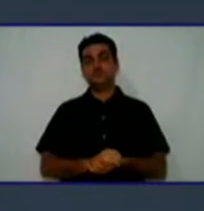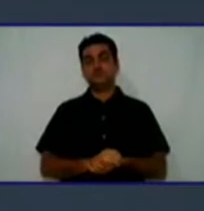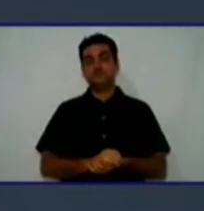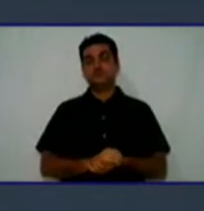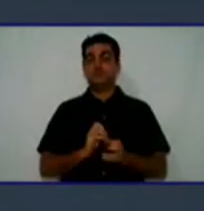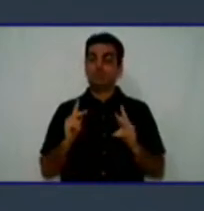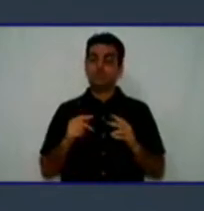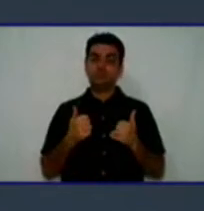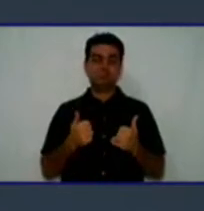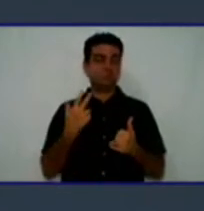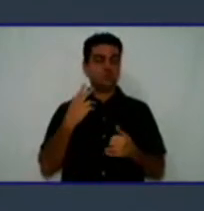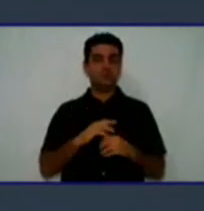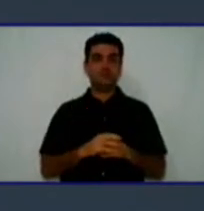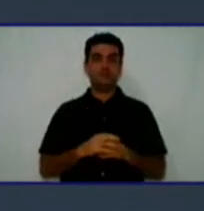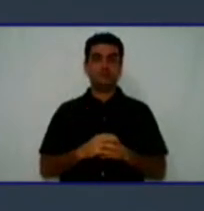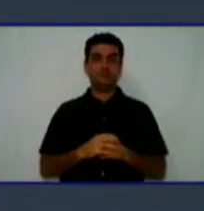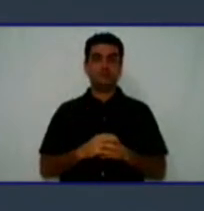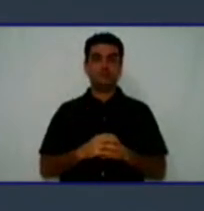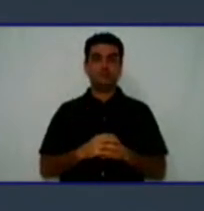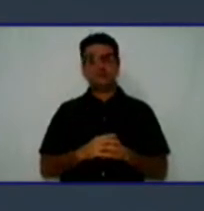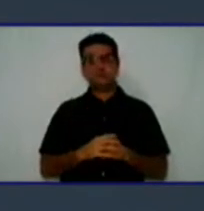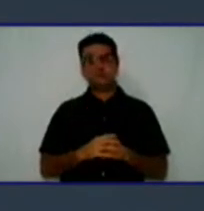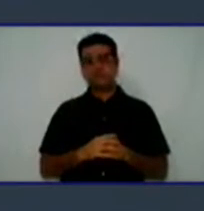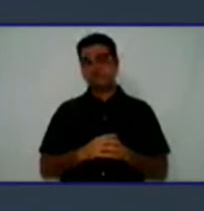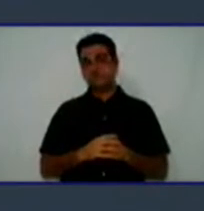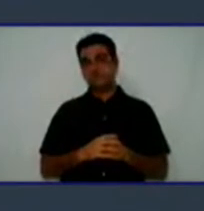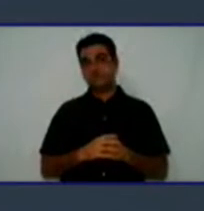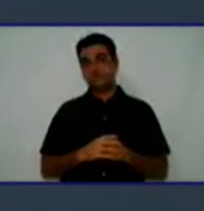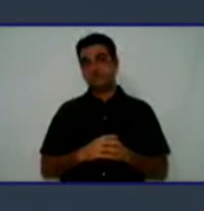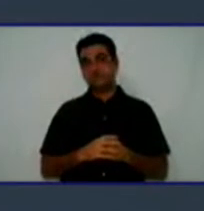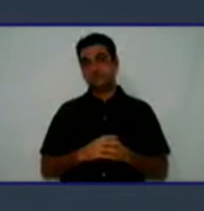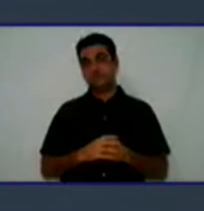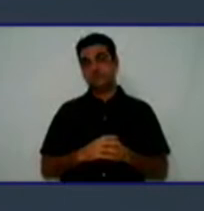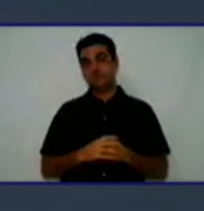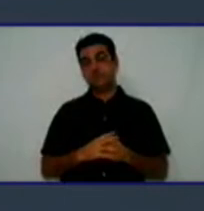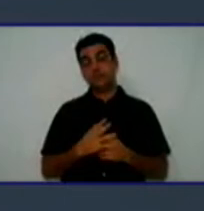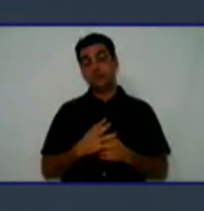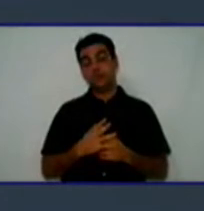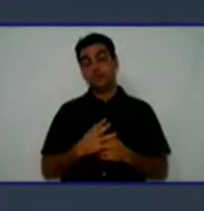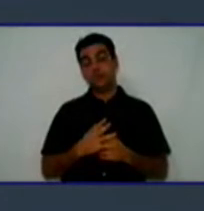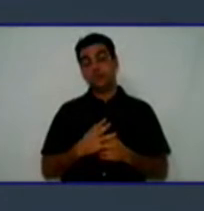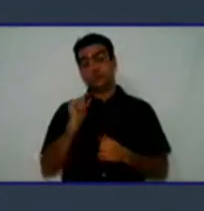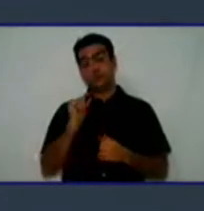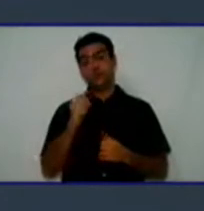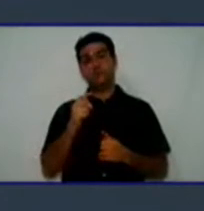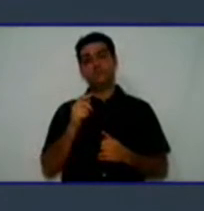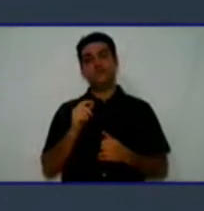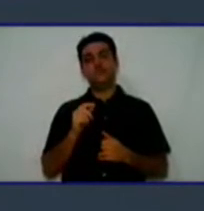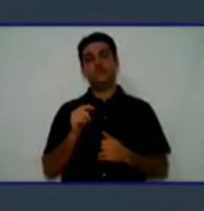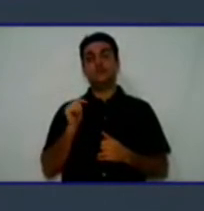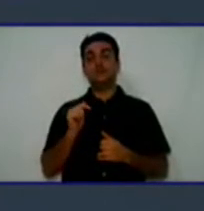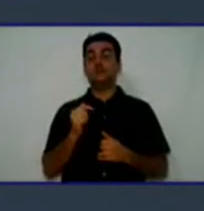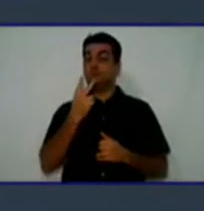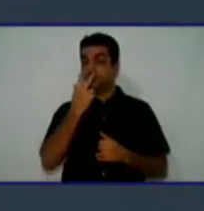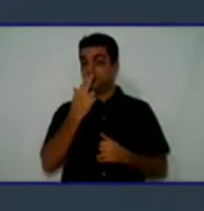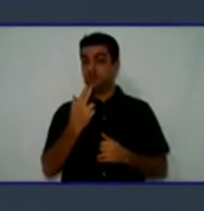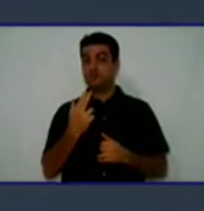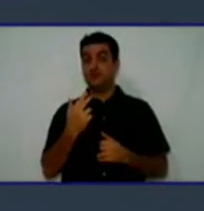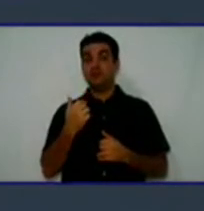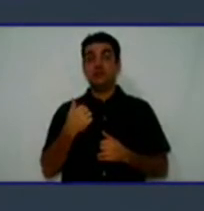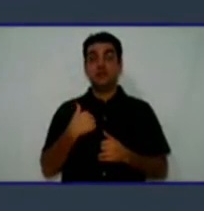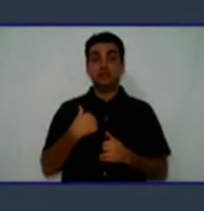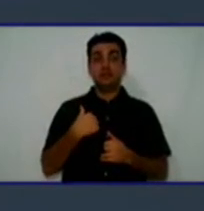Ok. Pede vista, então. Só uma observação adicional também, considerando que bem provavelmente eu não vou,